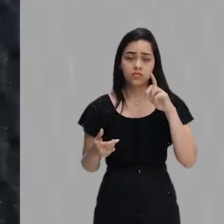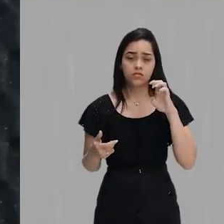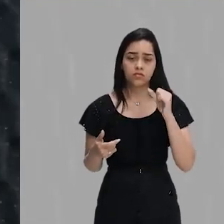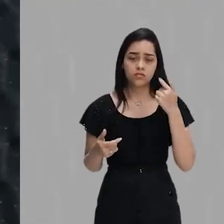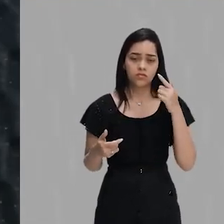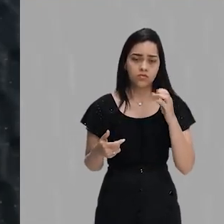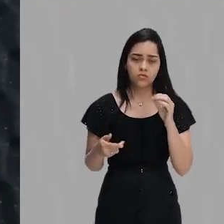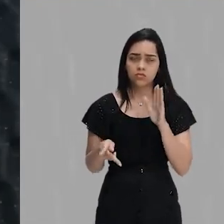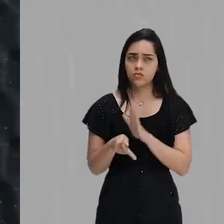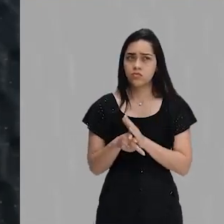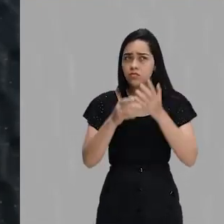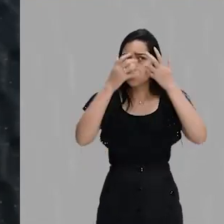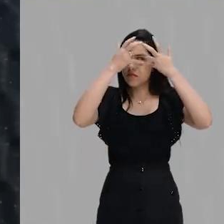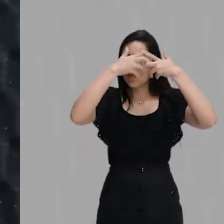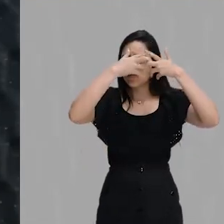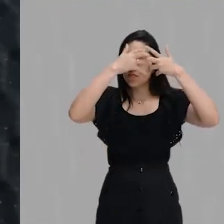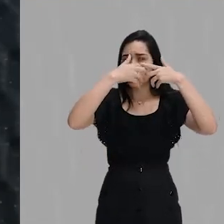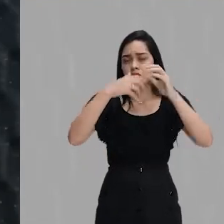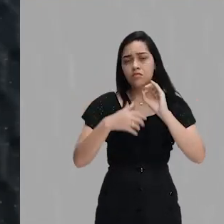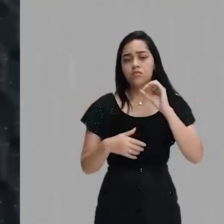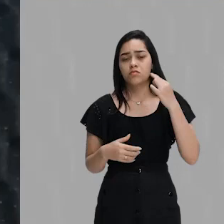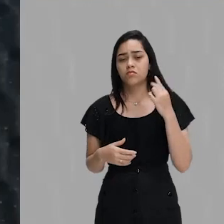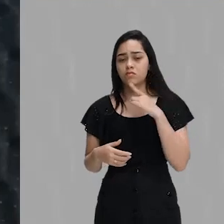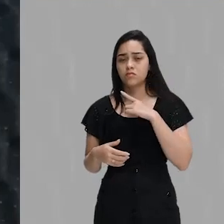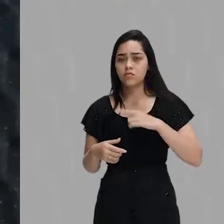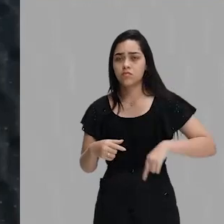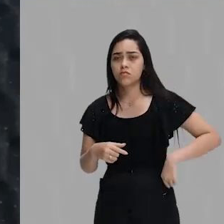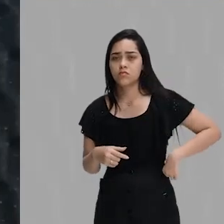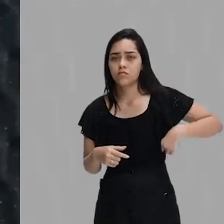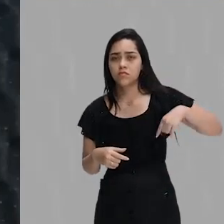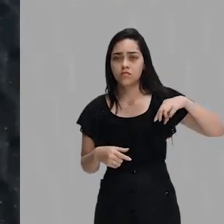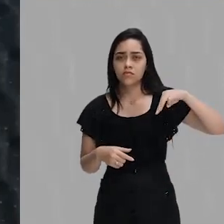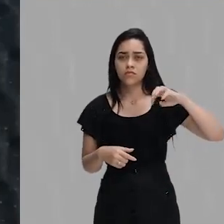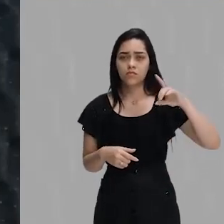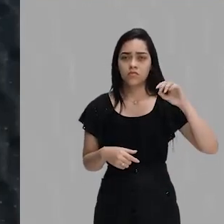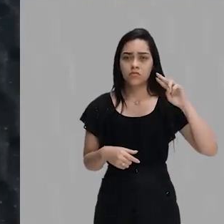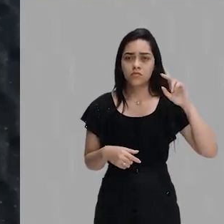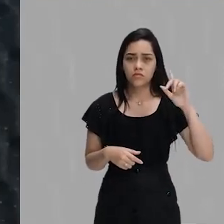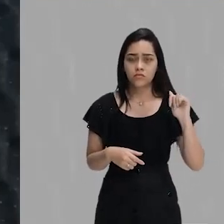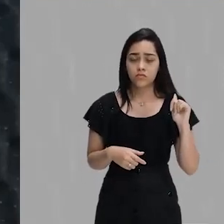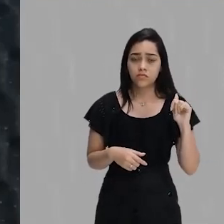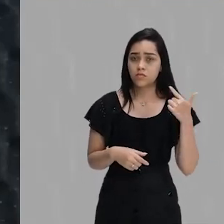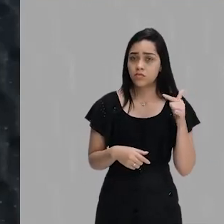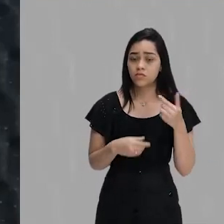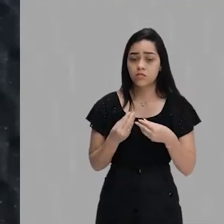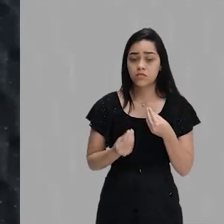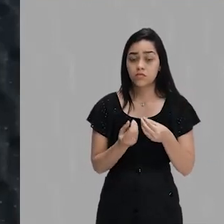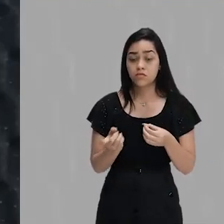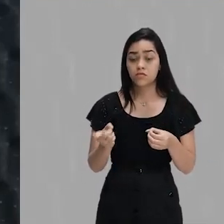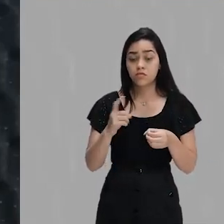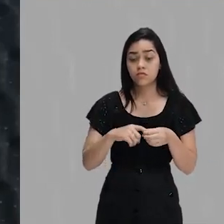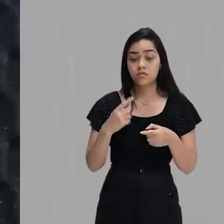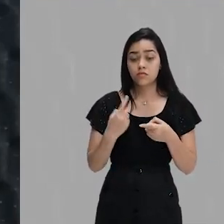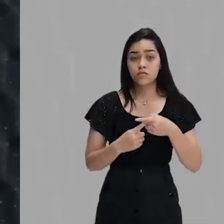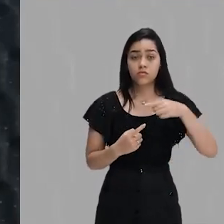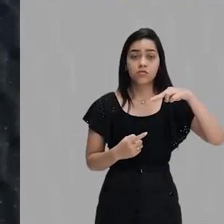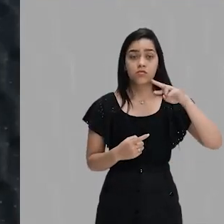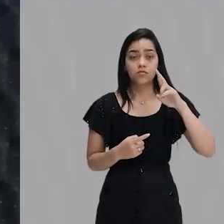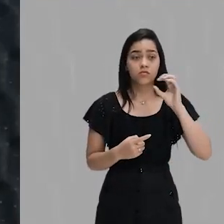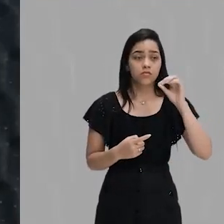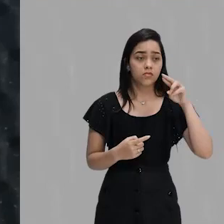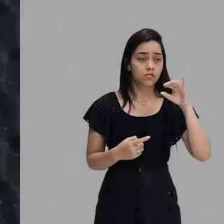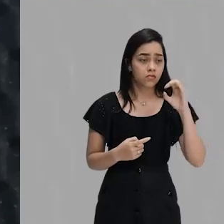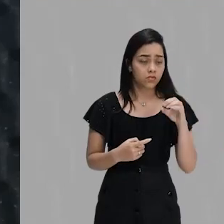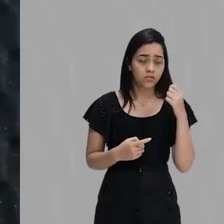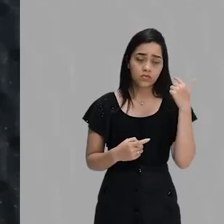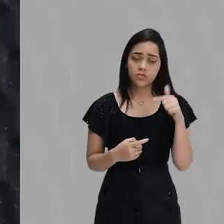lesão neurológica no cérebro ou na medula espinhal, essa lesão ela é irreversível, porque os neurônios eles